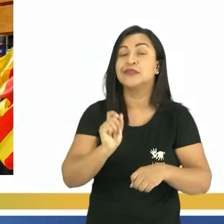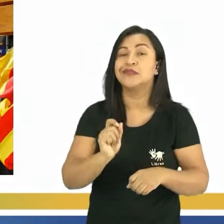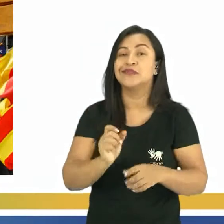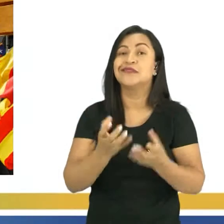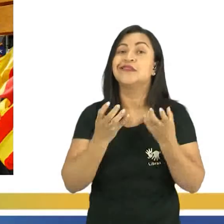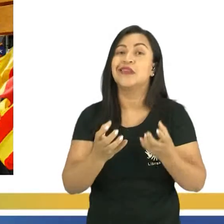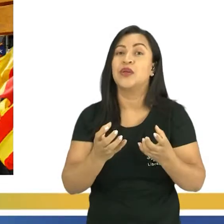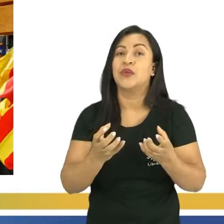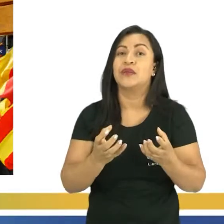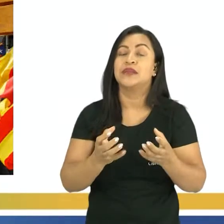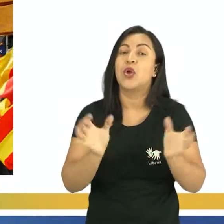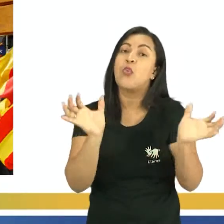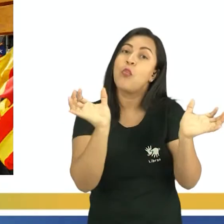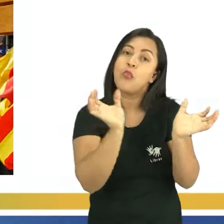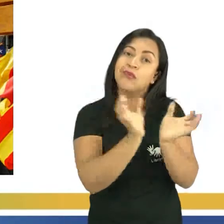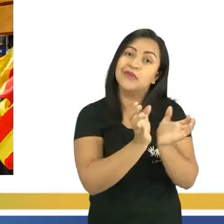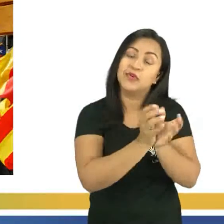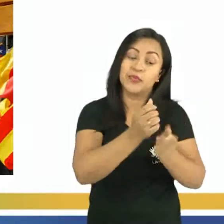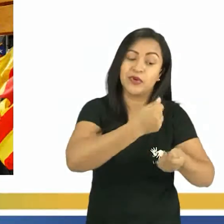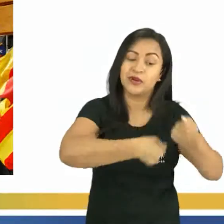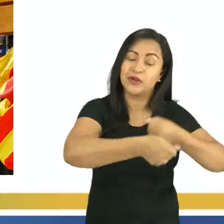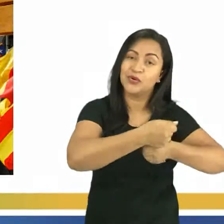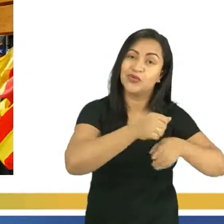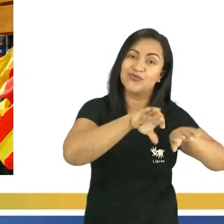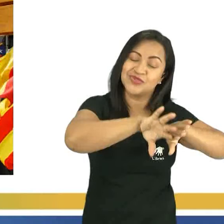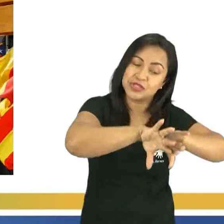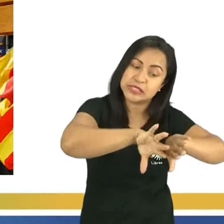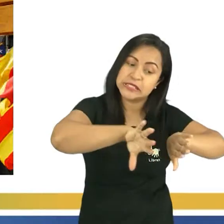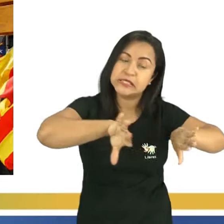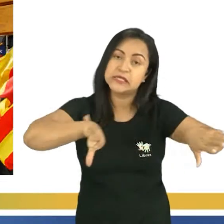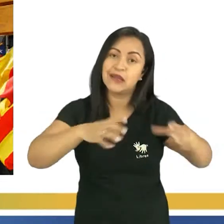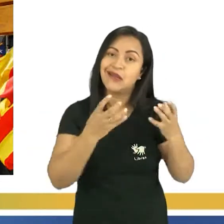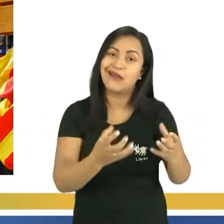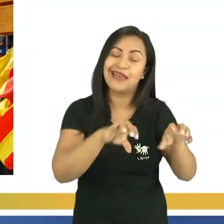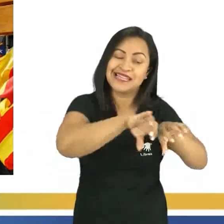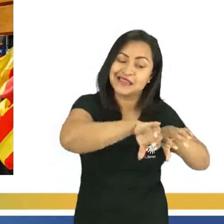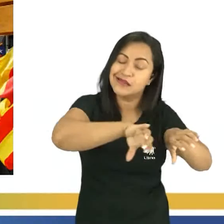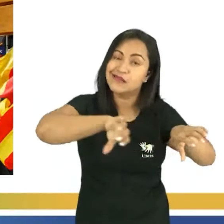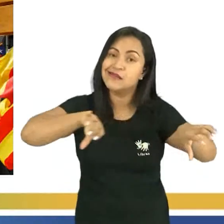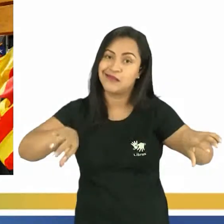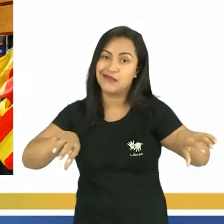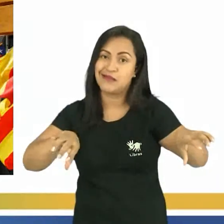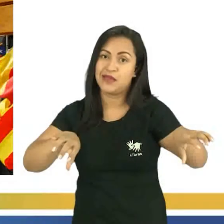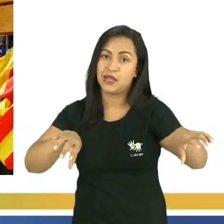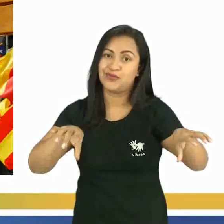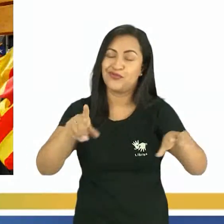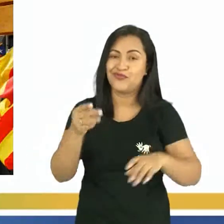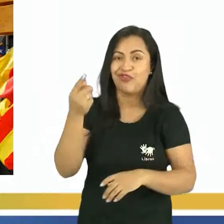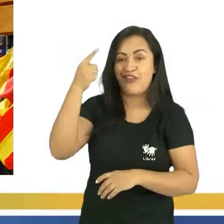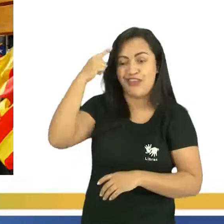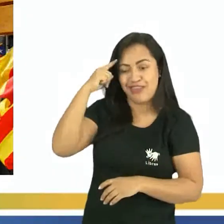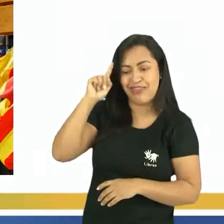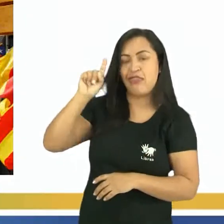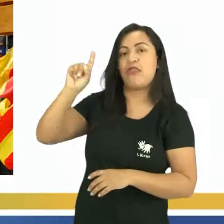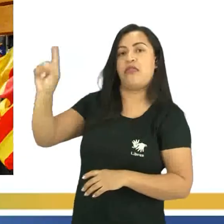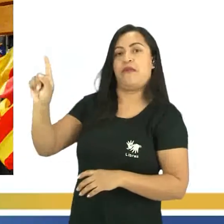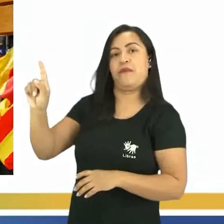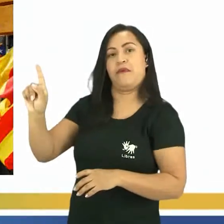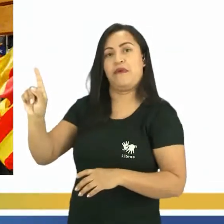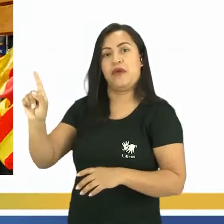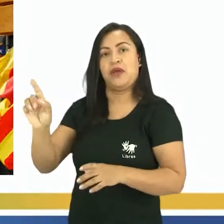acontece? Eles estão pensando também em se tornar independentes, porque algumas ações,